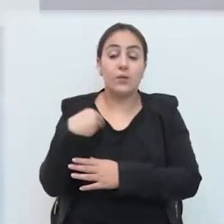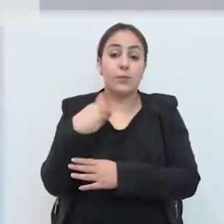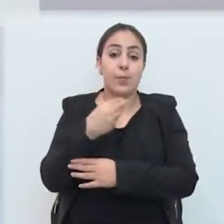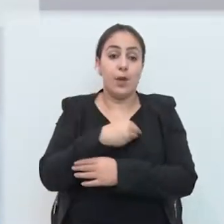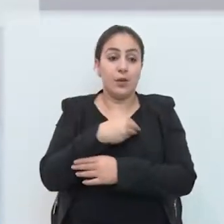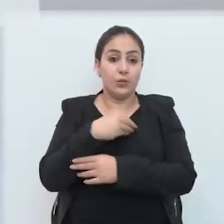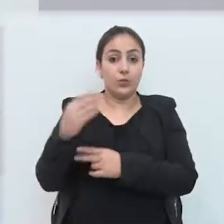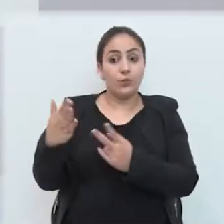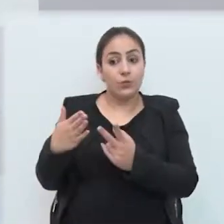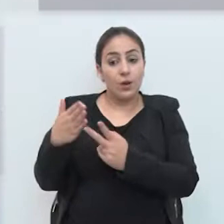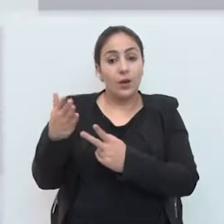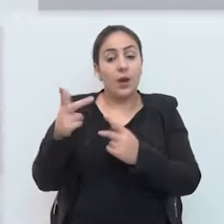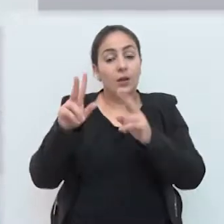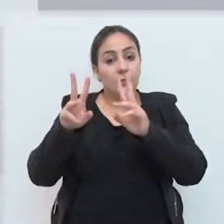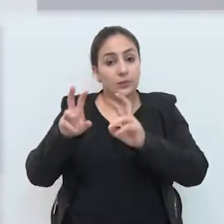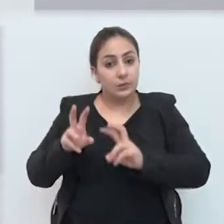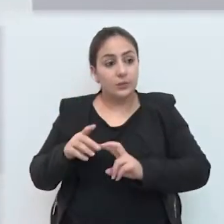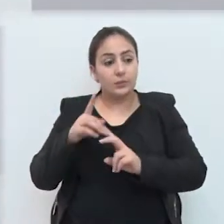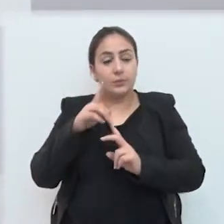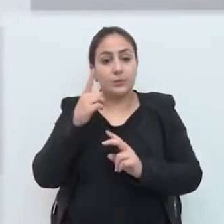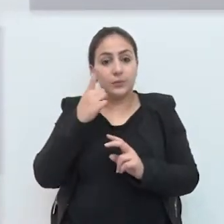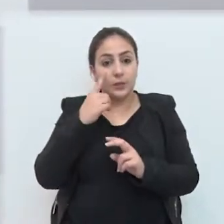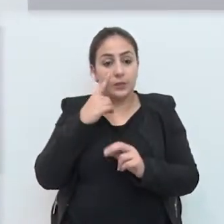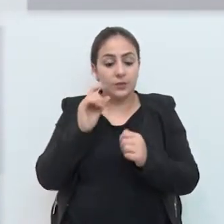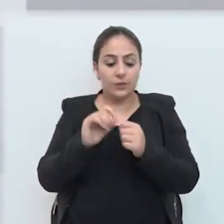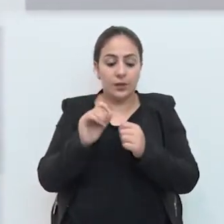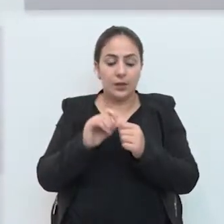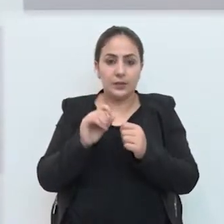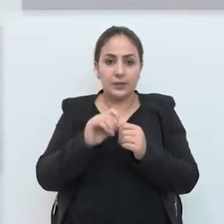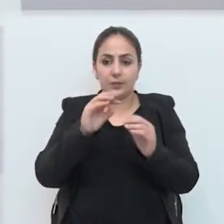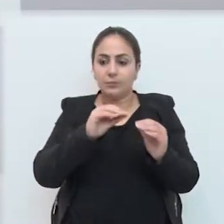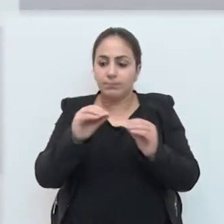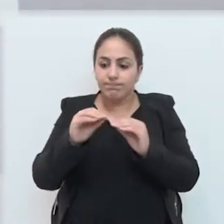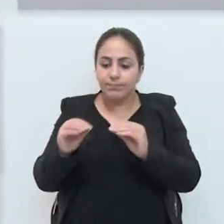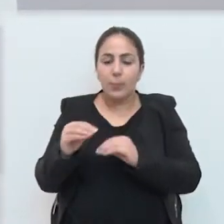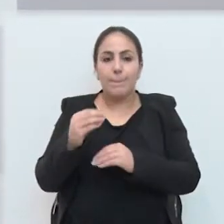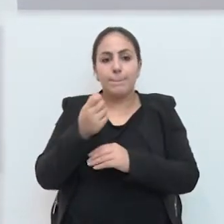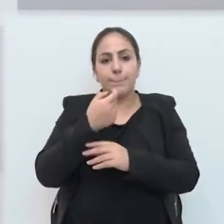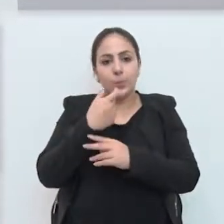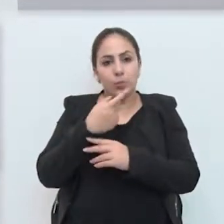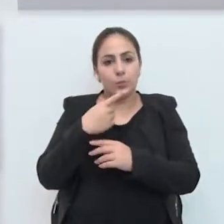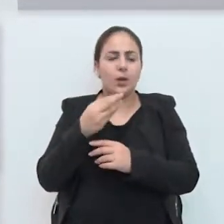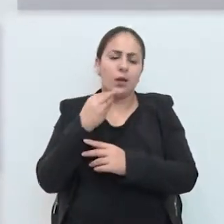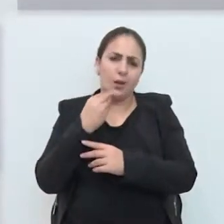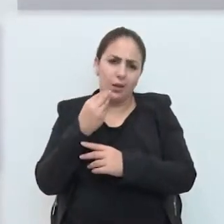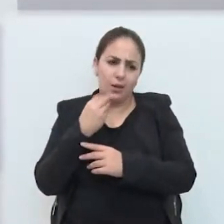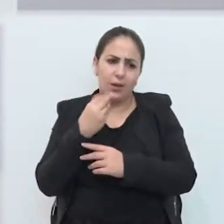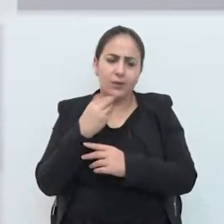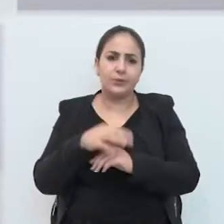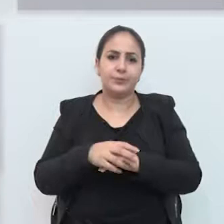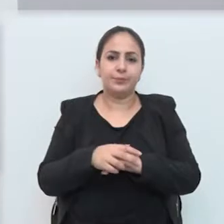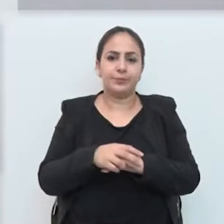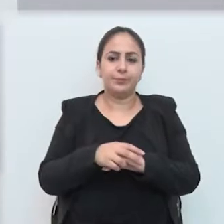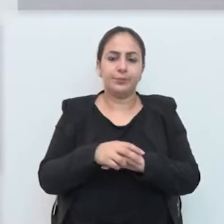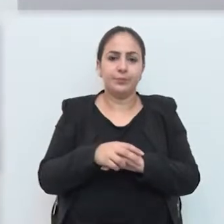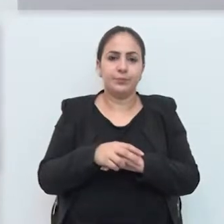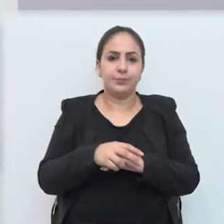médicos especialistas, sobretudo quando fazem um manejo de medicamentos, e obviamente que aqueles